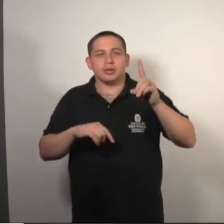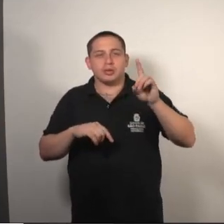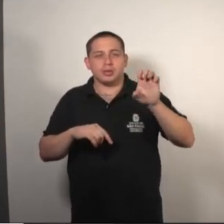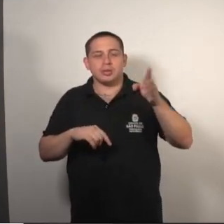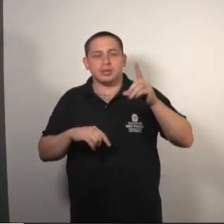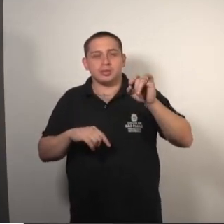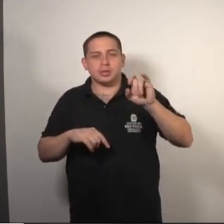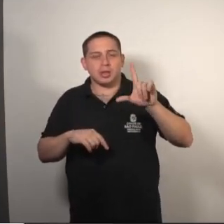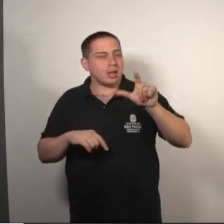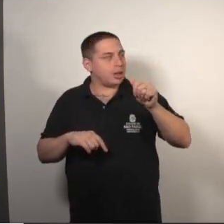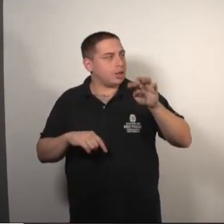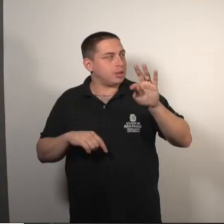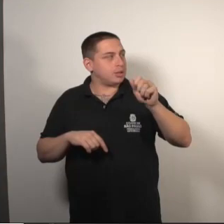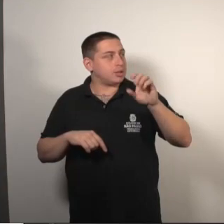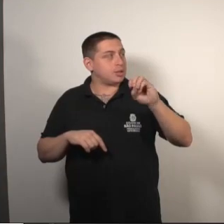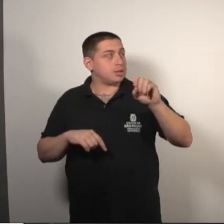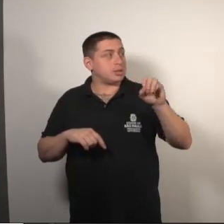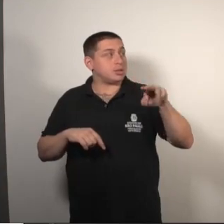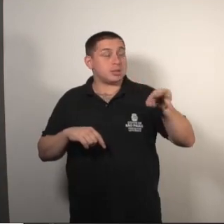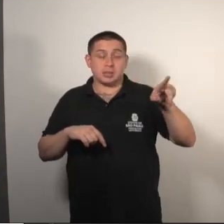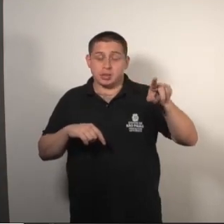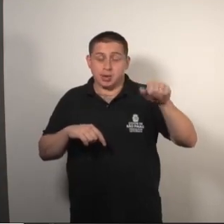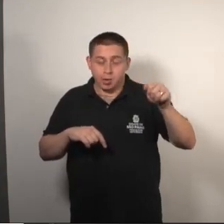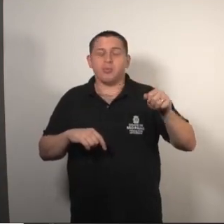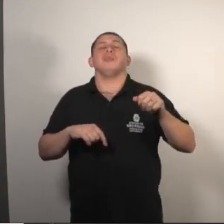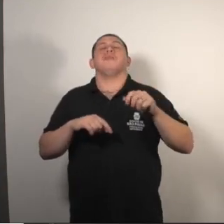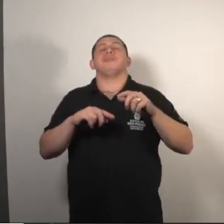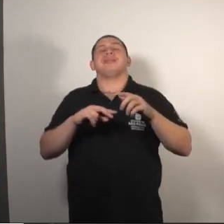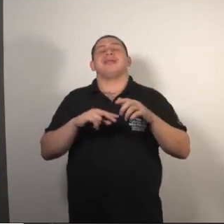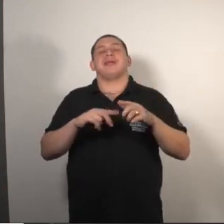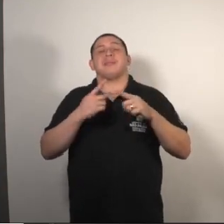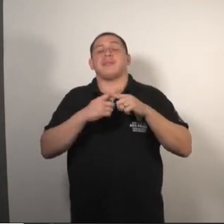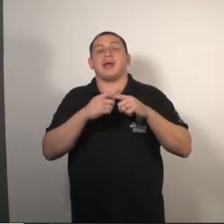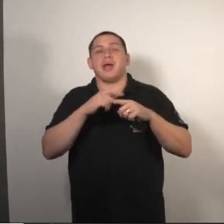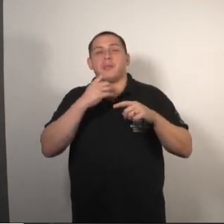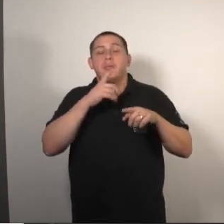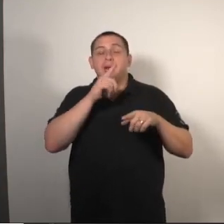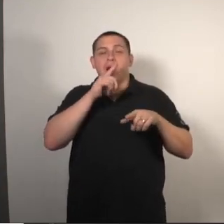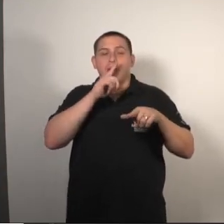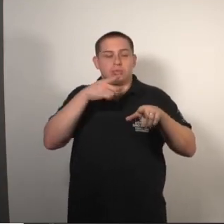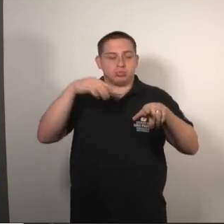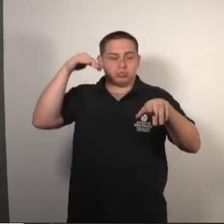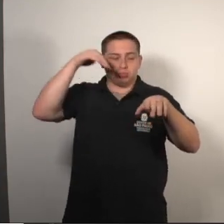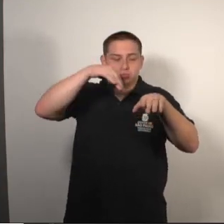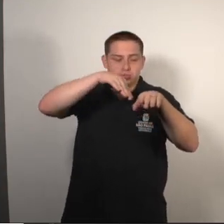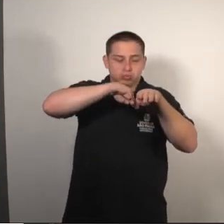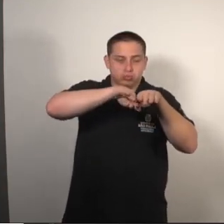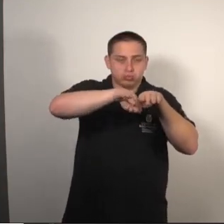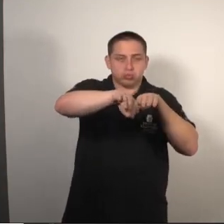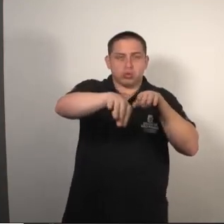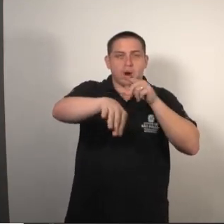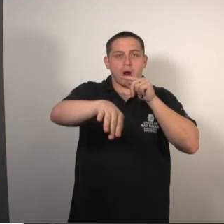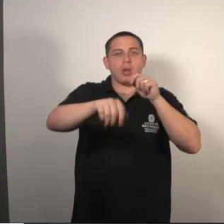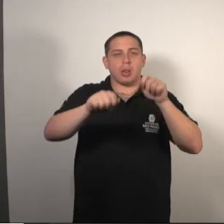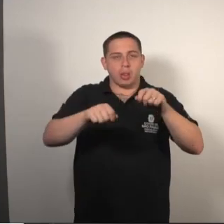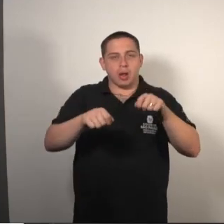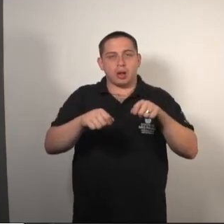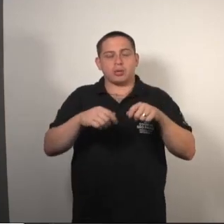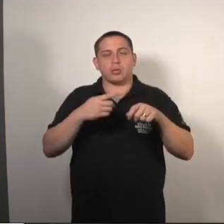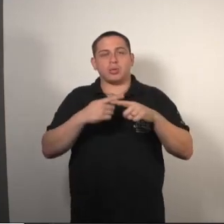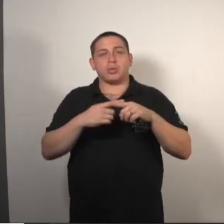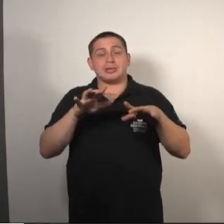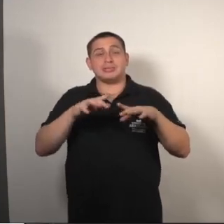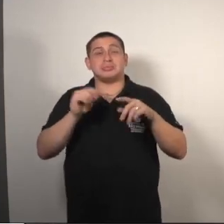para não permitir passagem de água. E daí a gente vê, às vezes, isso acontece quando a junta de dilatação já está prejudicada,